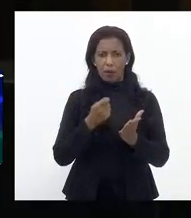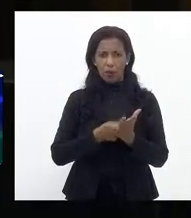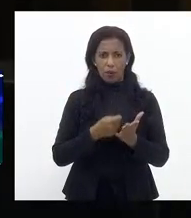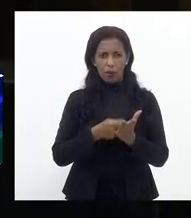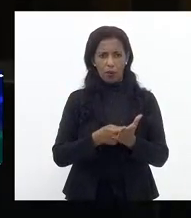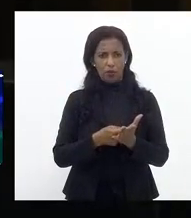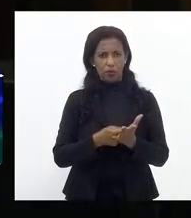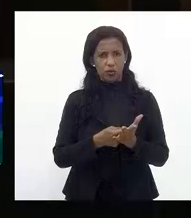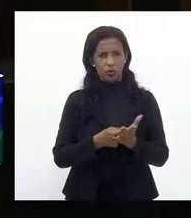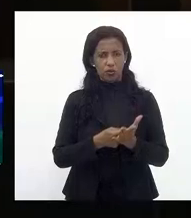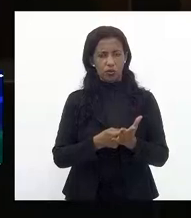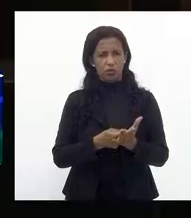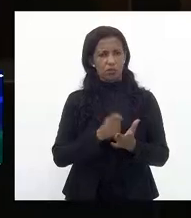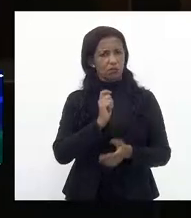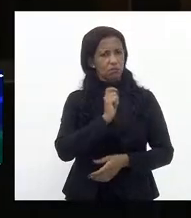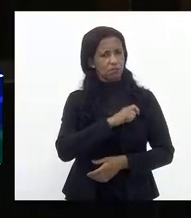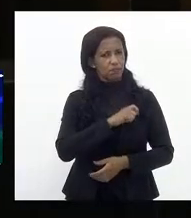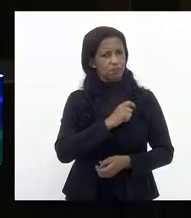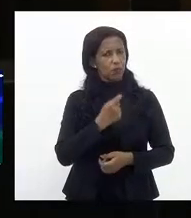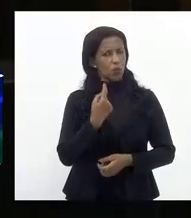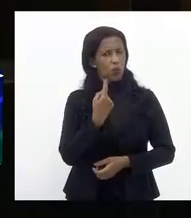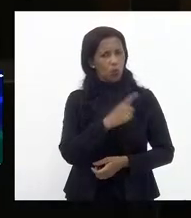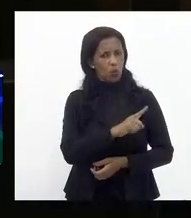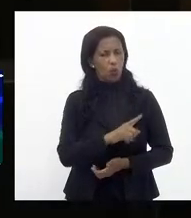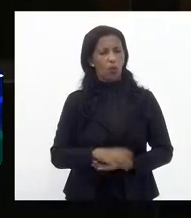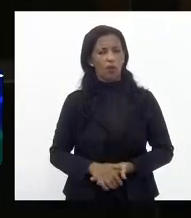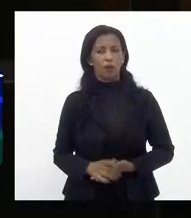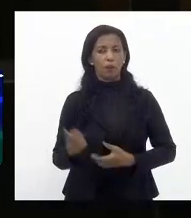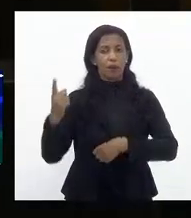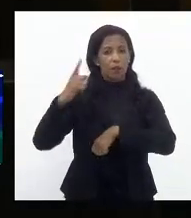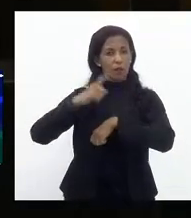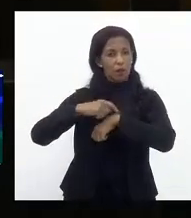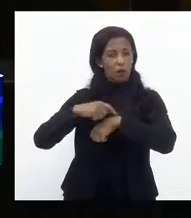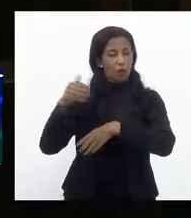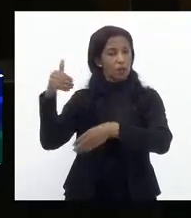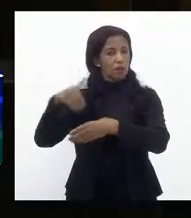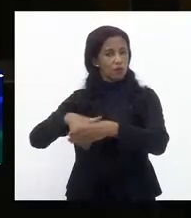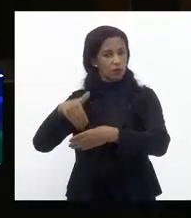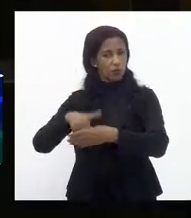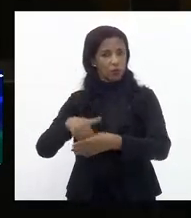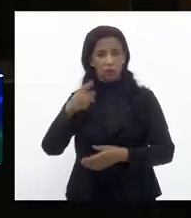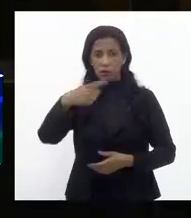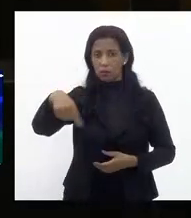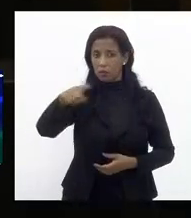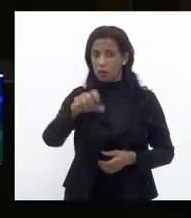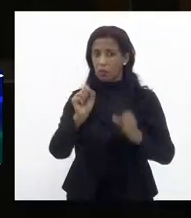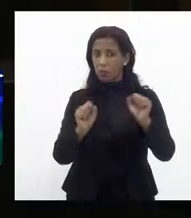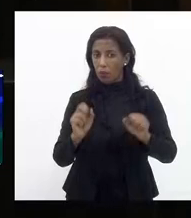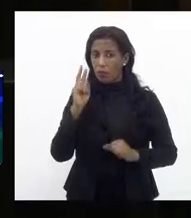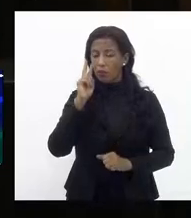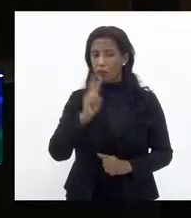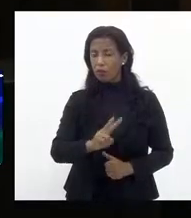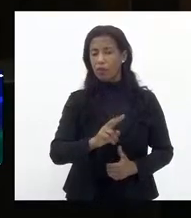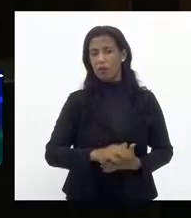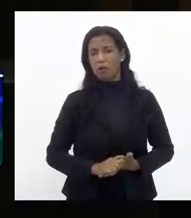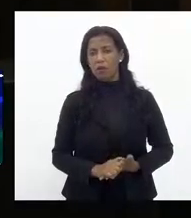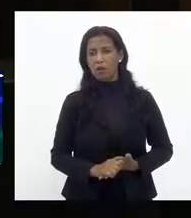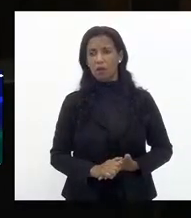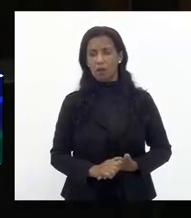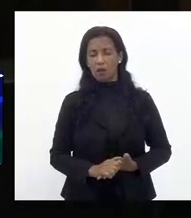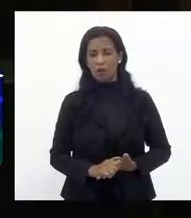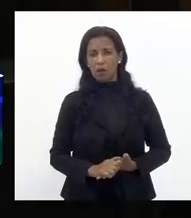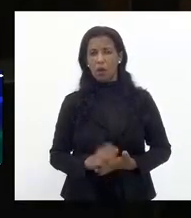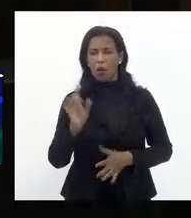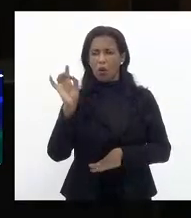responsabilidade aqui para esta casa, para que na hora das votações vocês possam ver um por